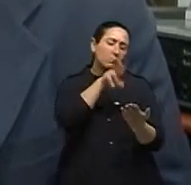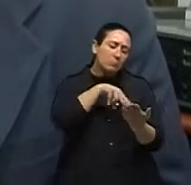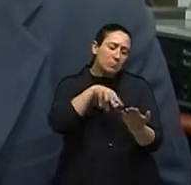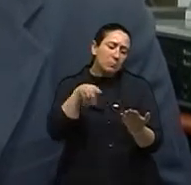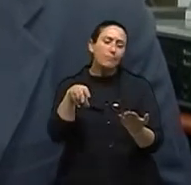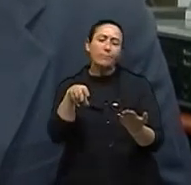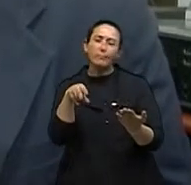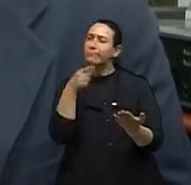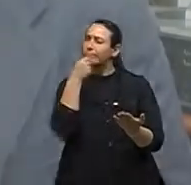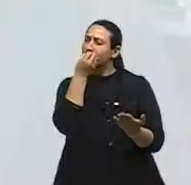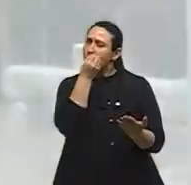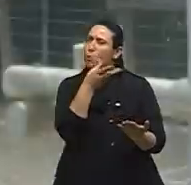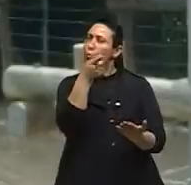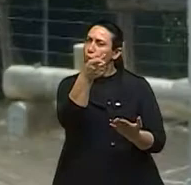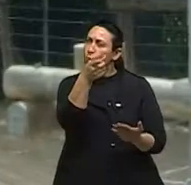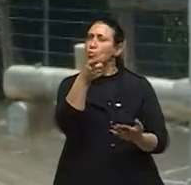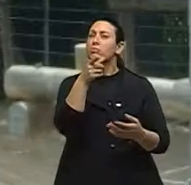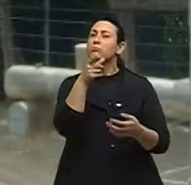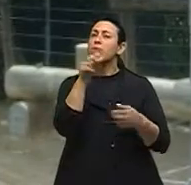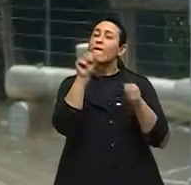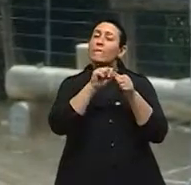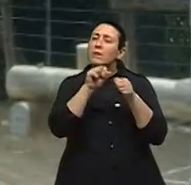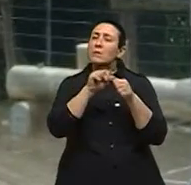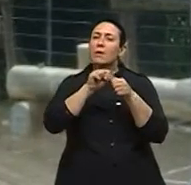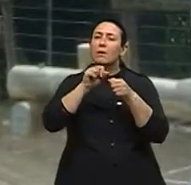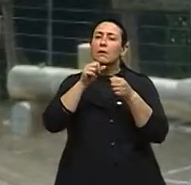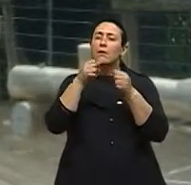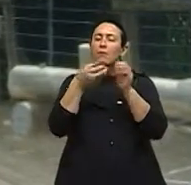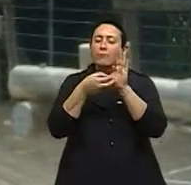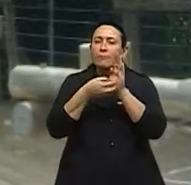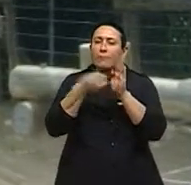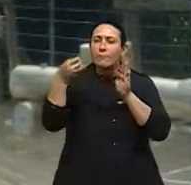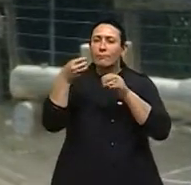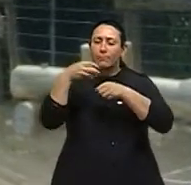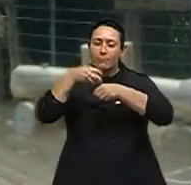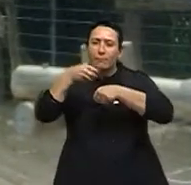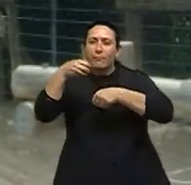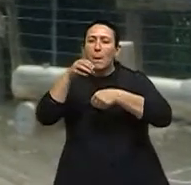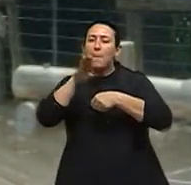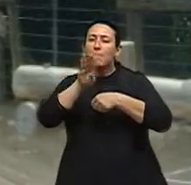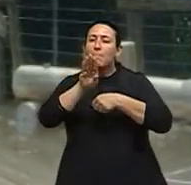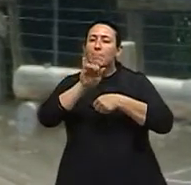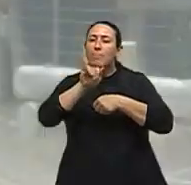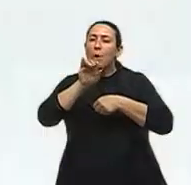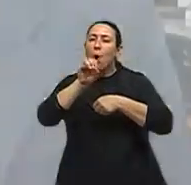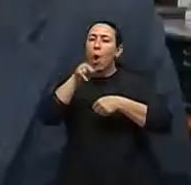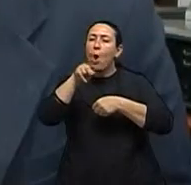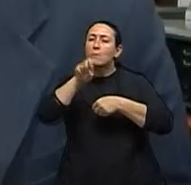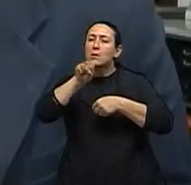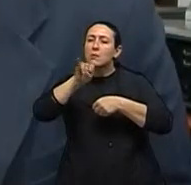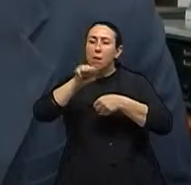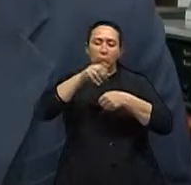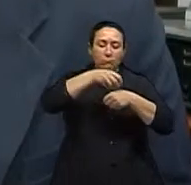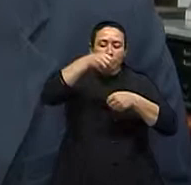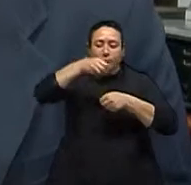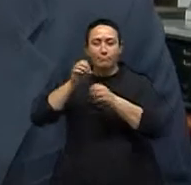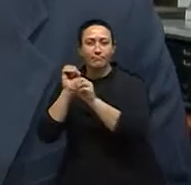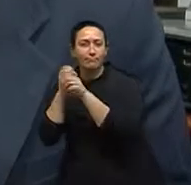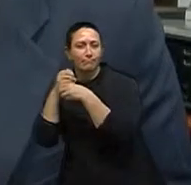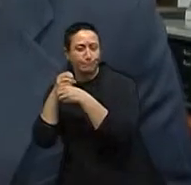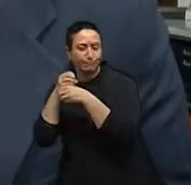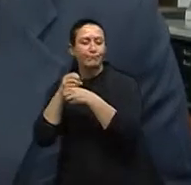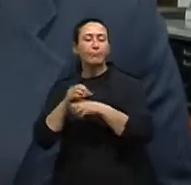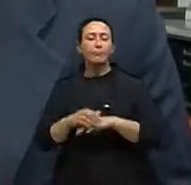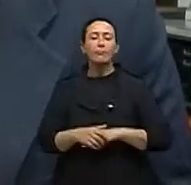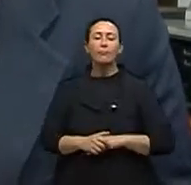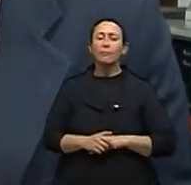me solicitou biópsia aí feita feita a biópsia eu